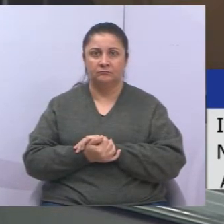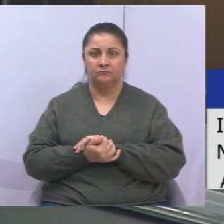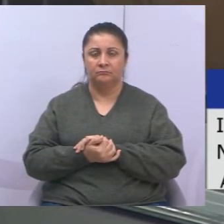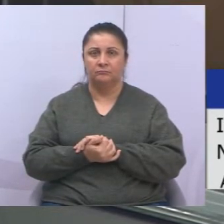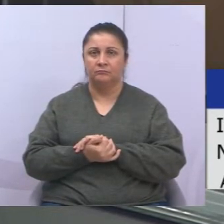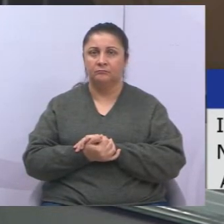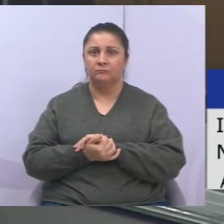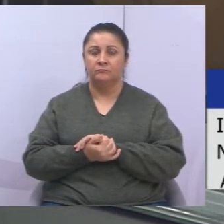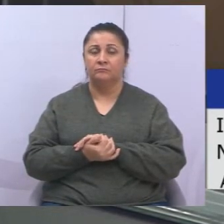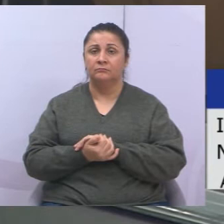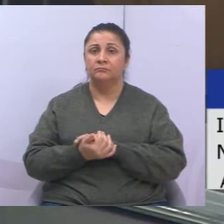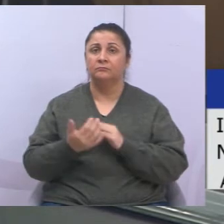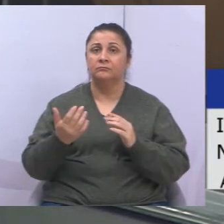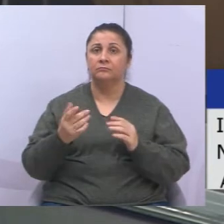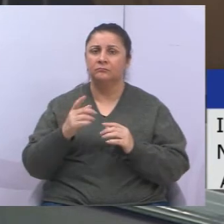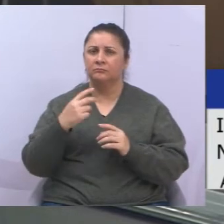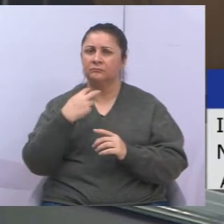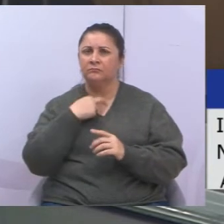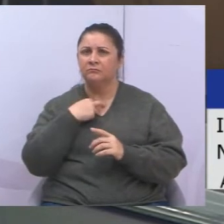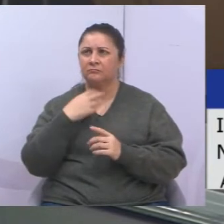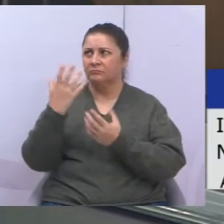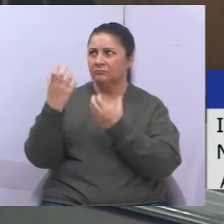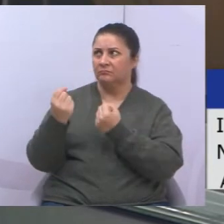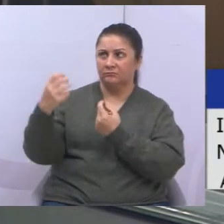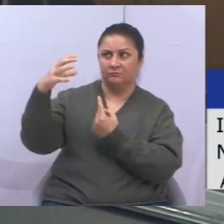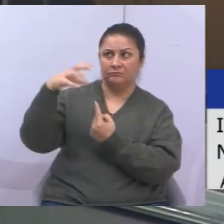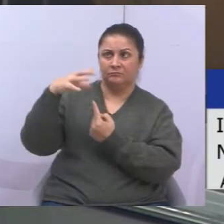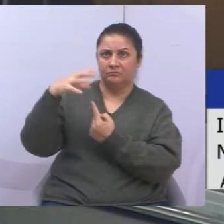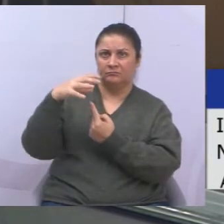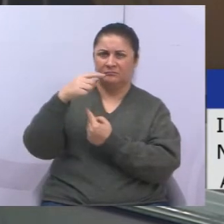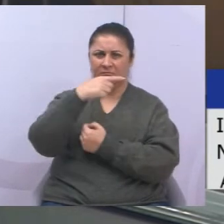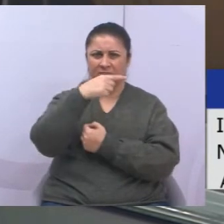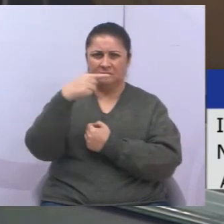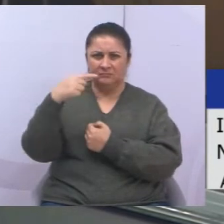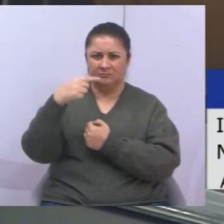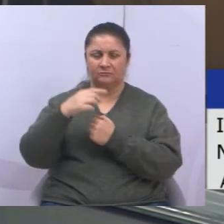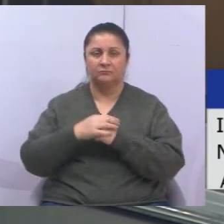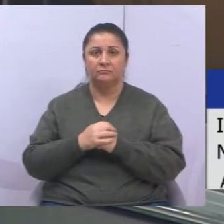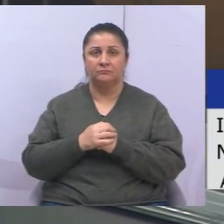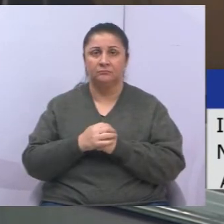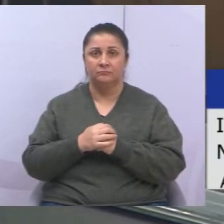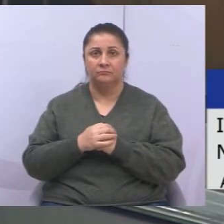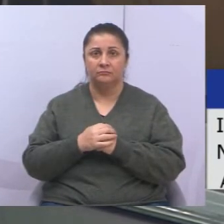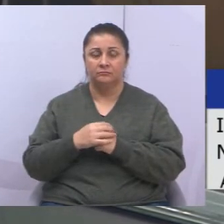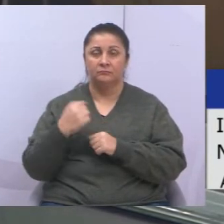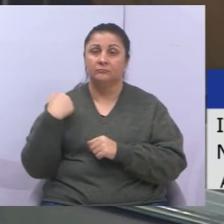vezes não se deixar influenciar pelo lado negativo. Nós, pais,